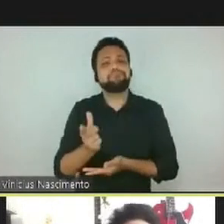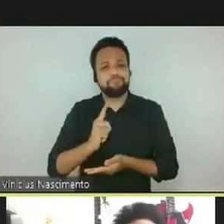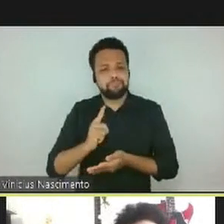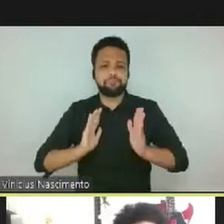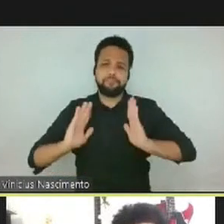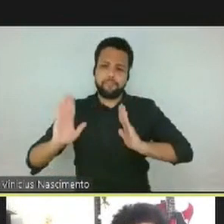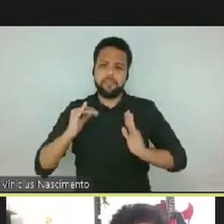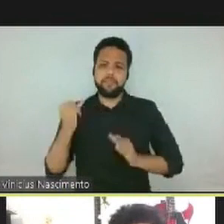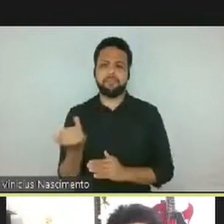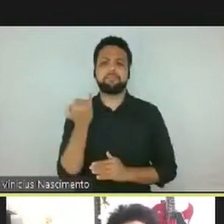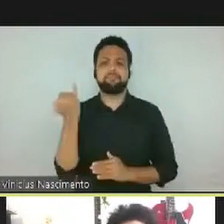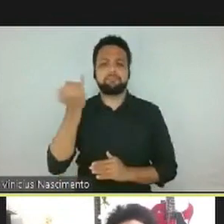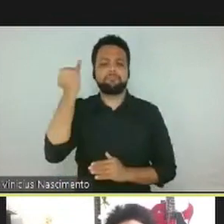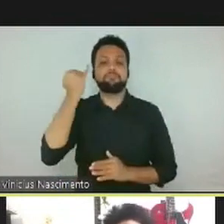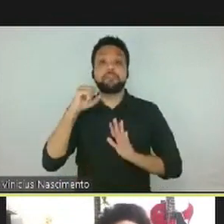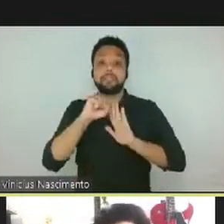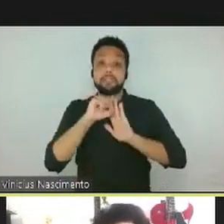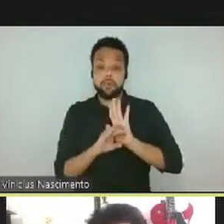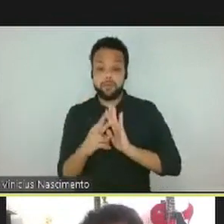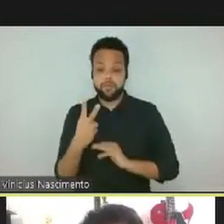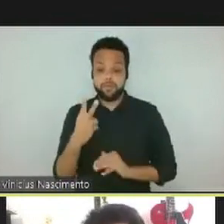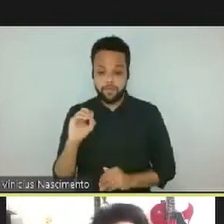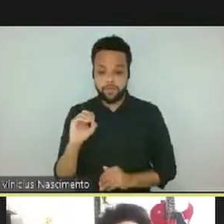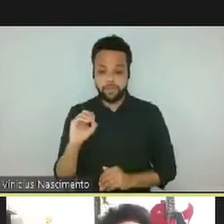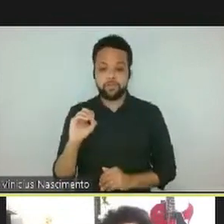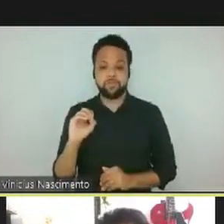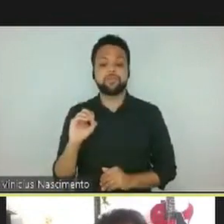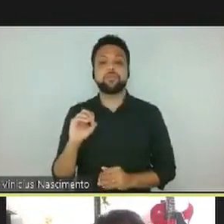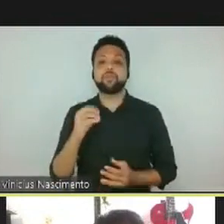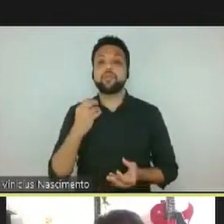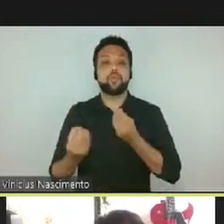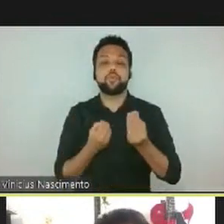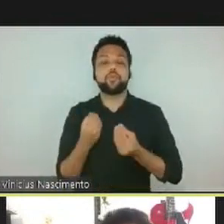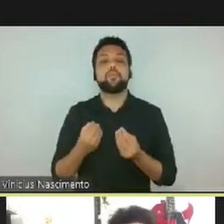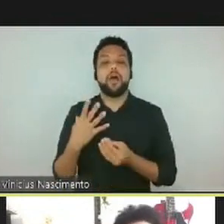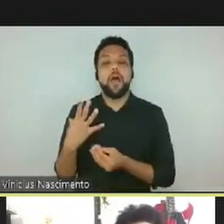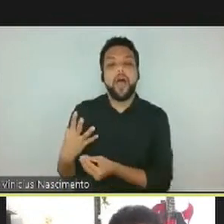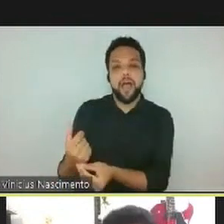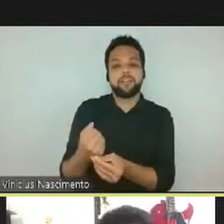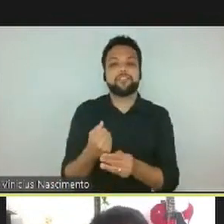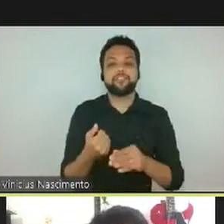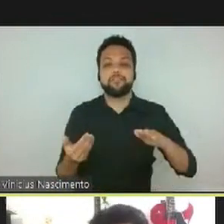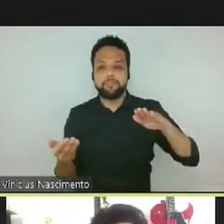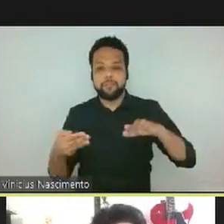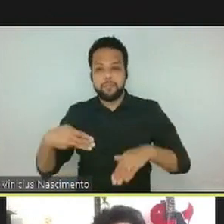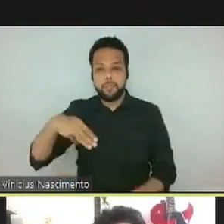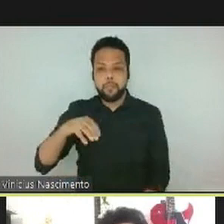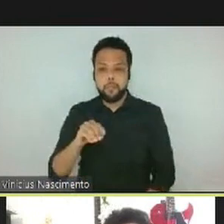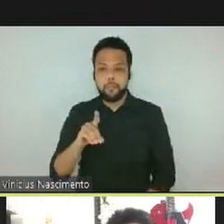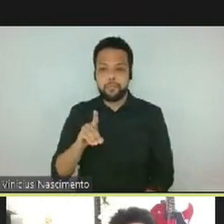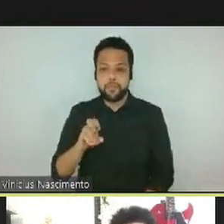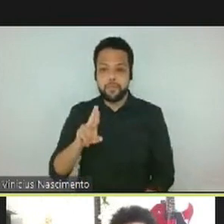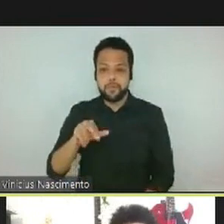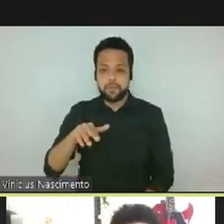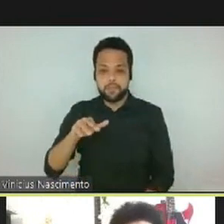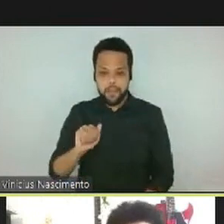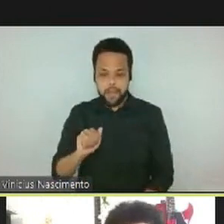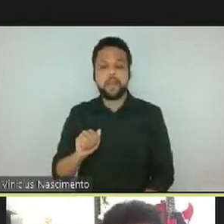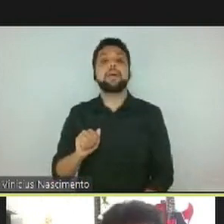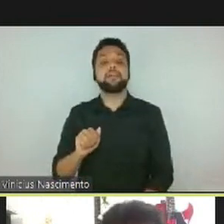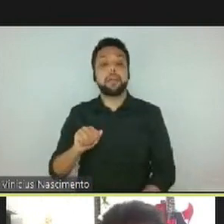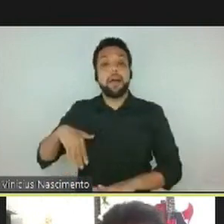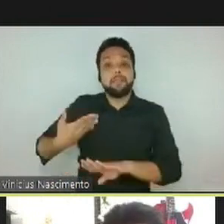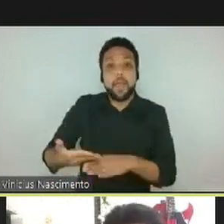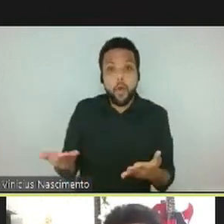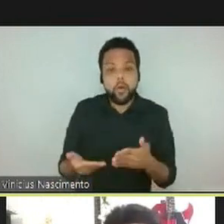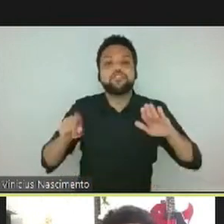com a chegada do século XX, né, com o advento da chamada arte moderna, e depois a gente tem até hoje do contemporâneo, que é a